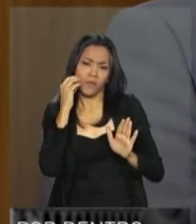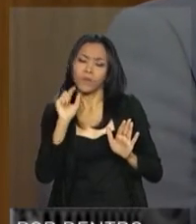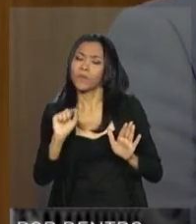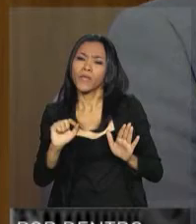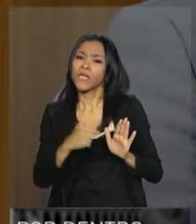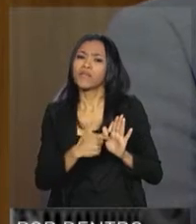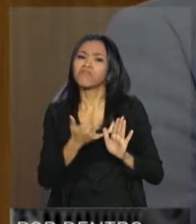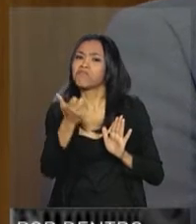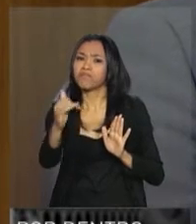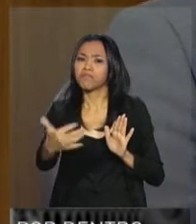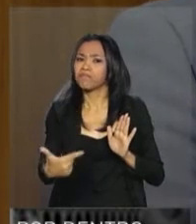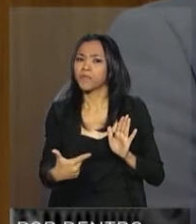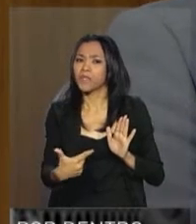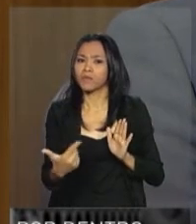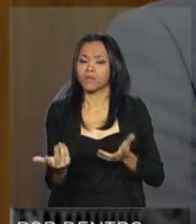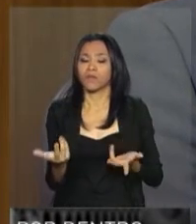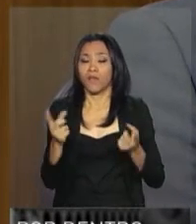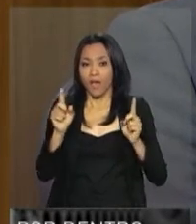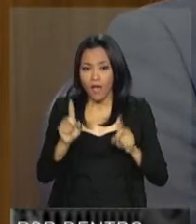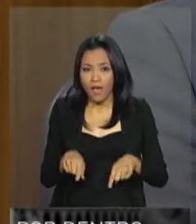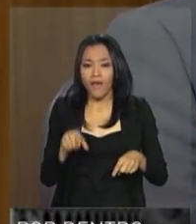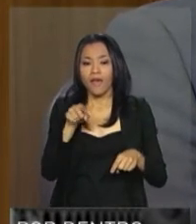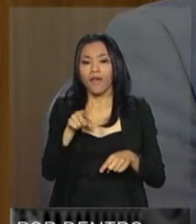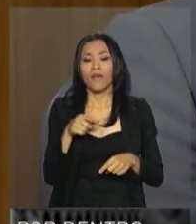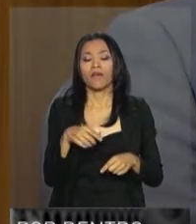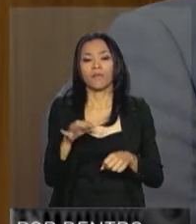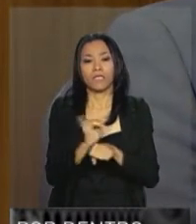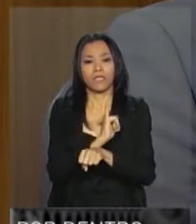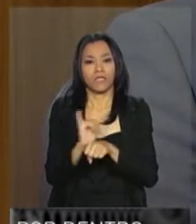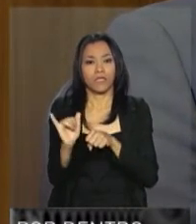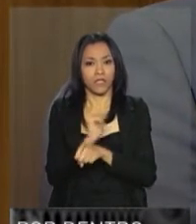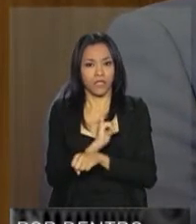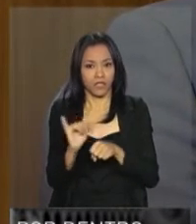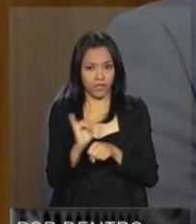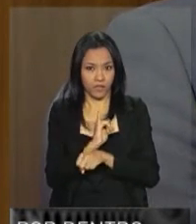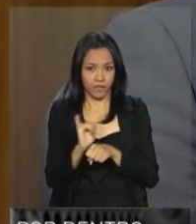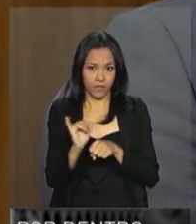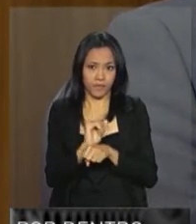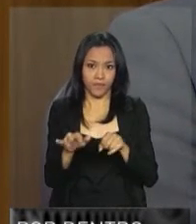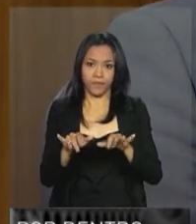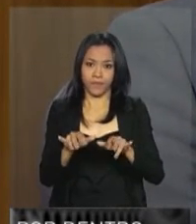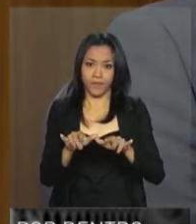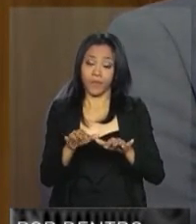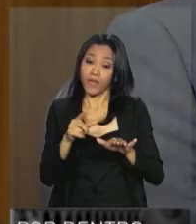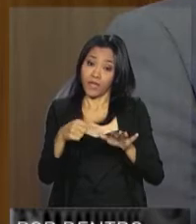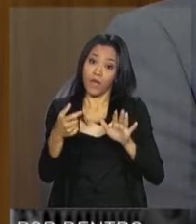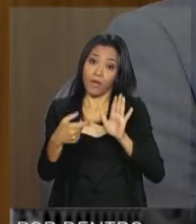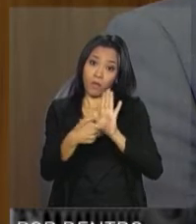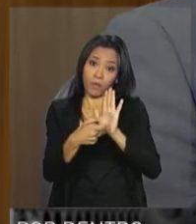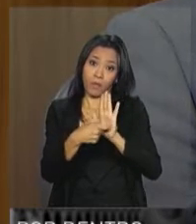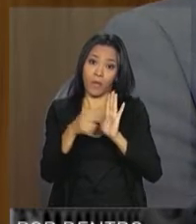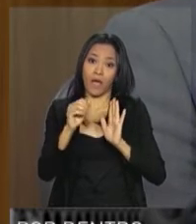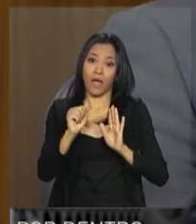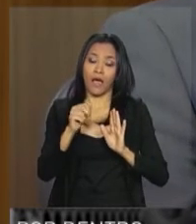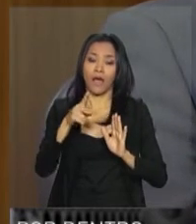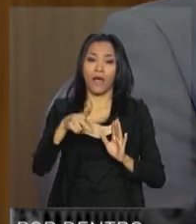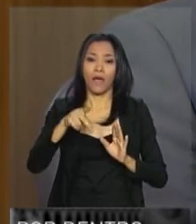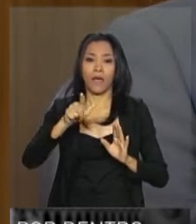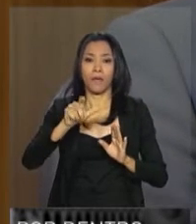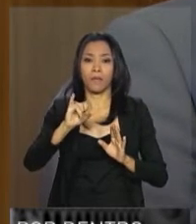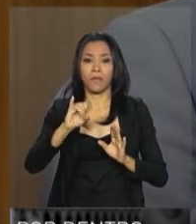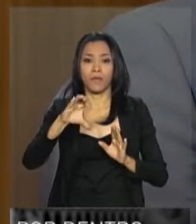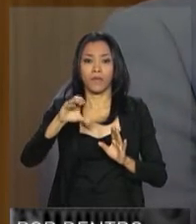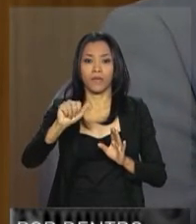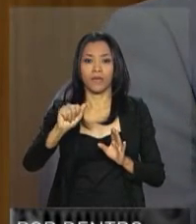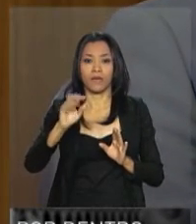é uma ferramenta digital onde através de um aplicativo o trabalhador a através do seu